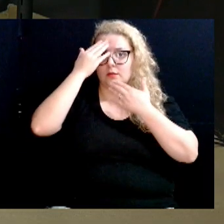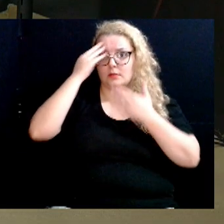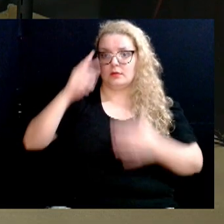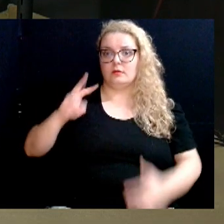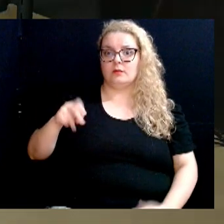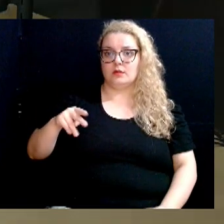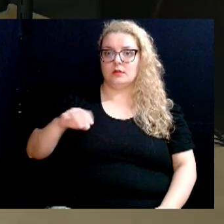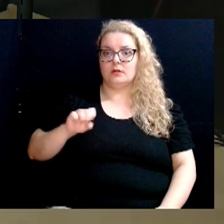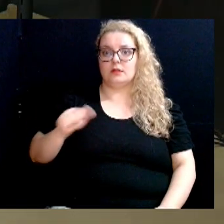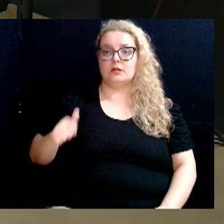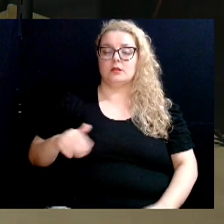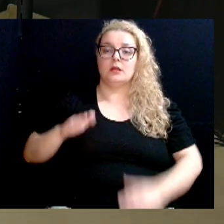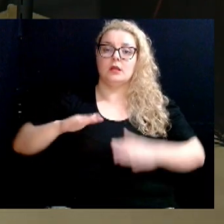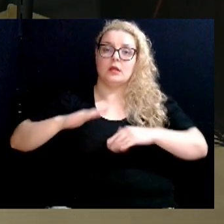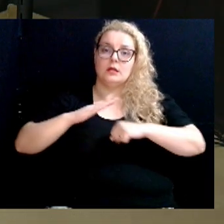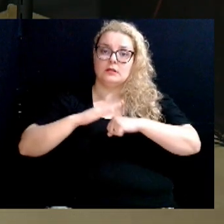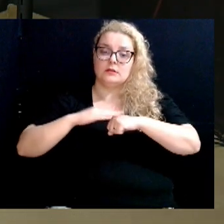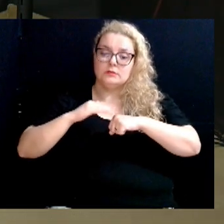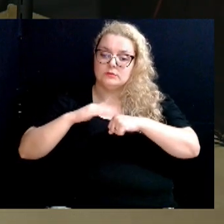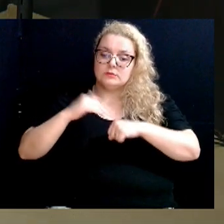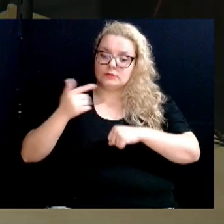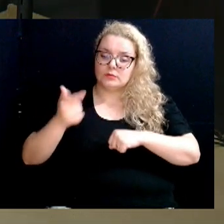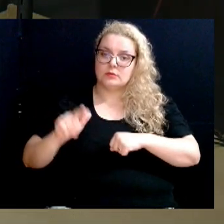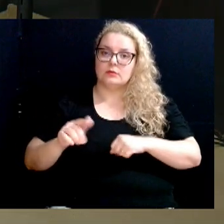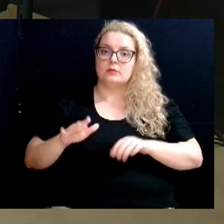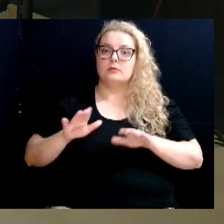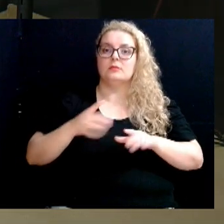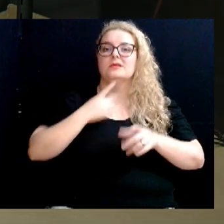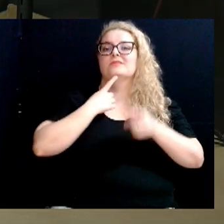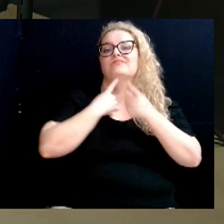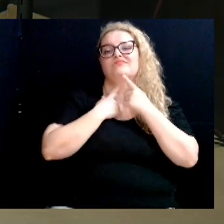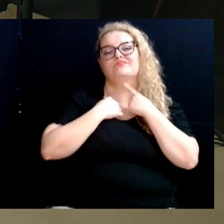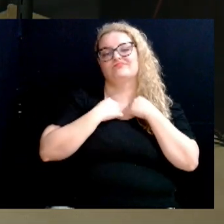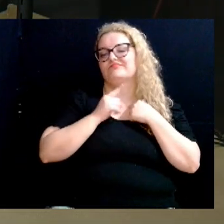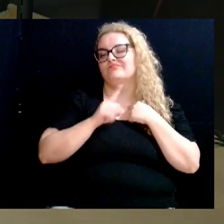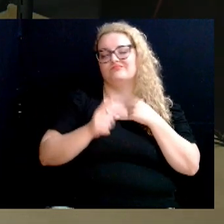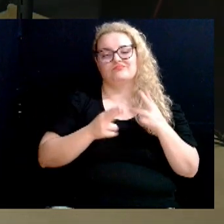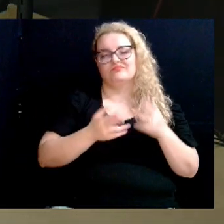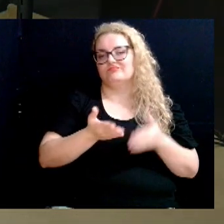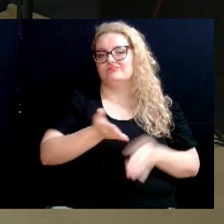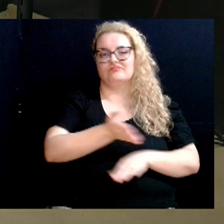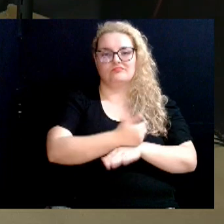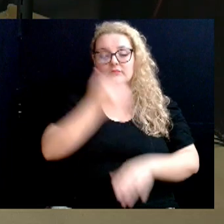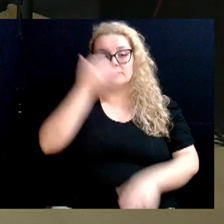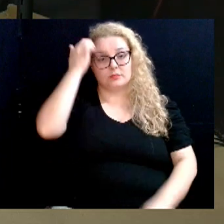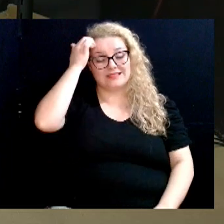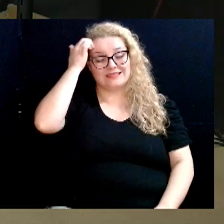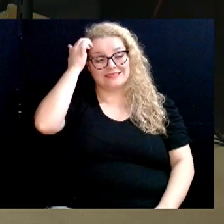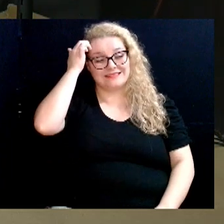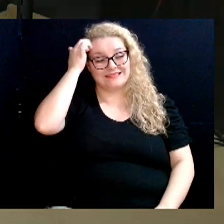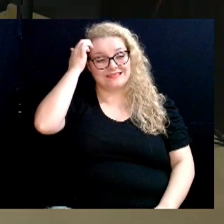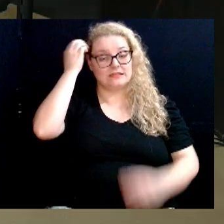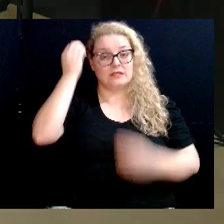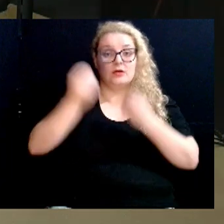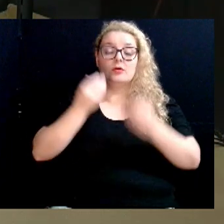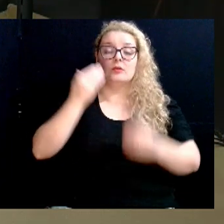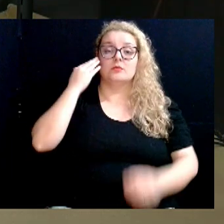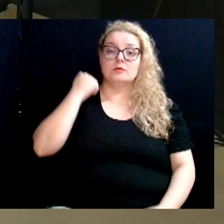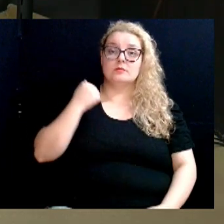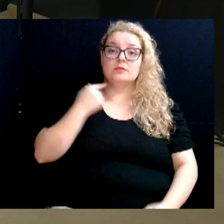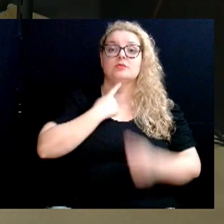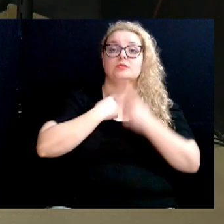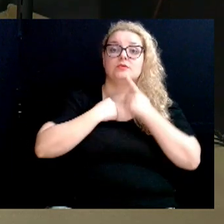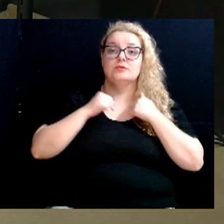carinho continua, mas a vontade já não é como antes. Como saber se o desejo mudou ou se a pessoa